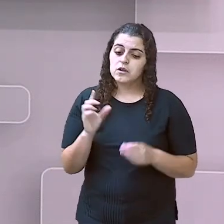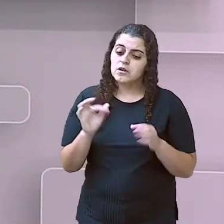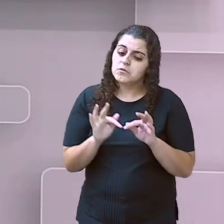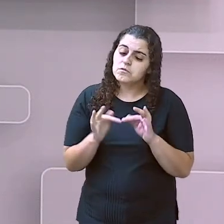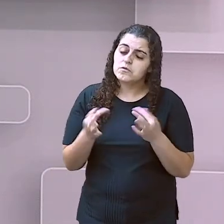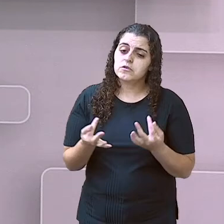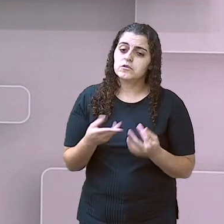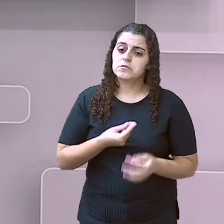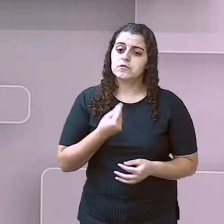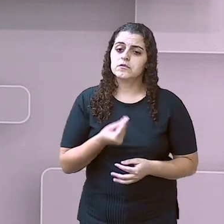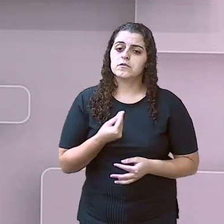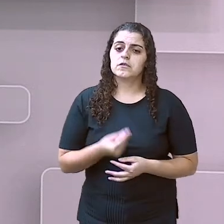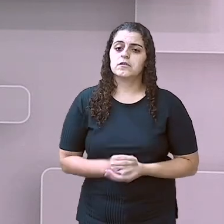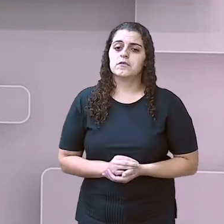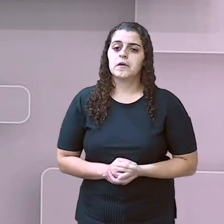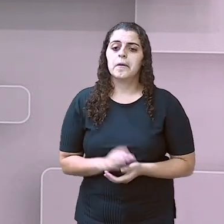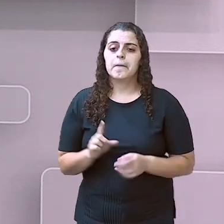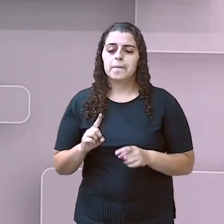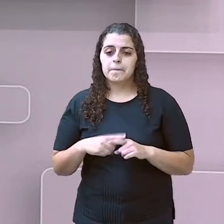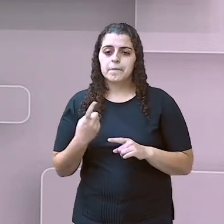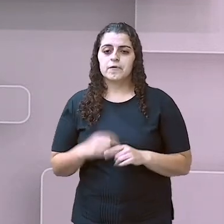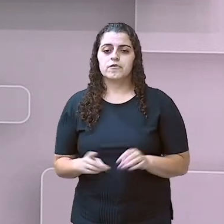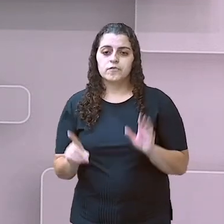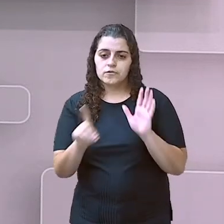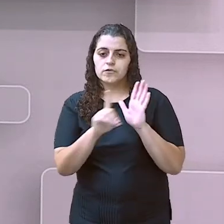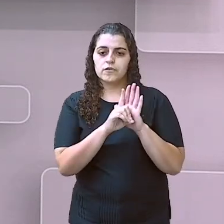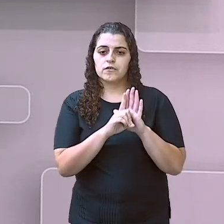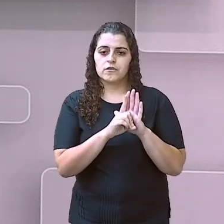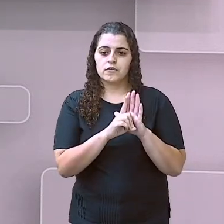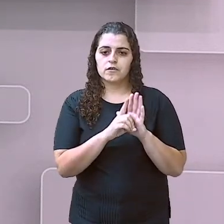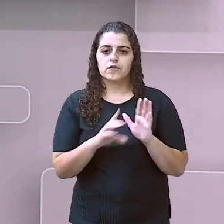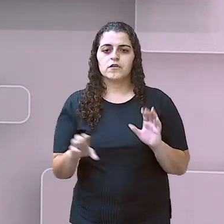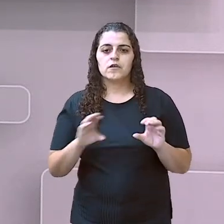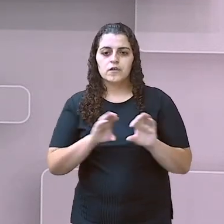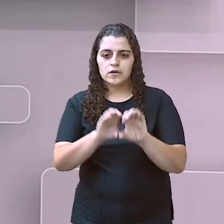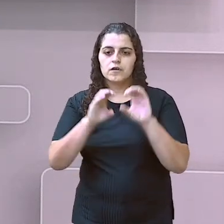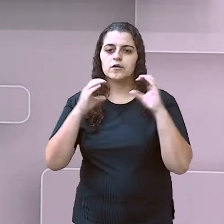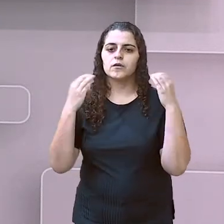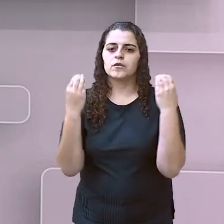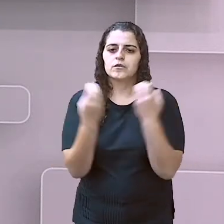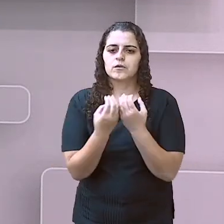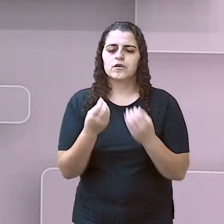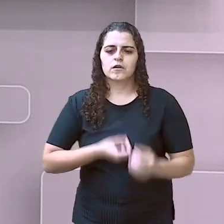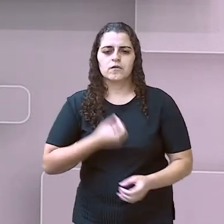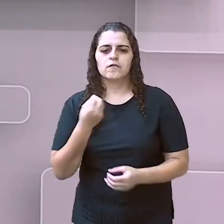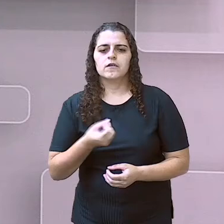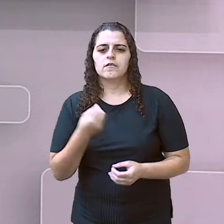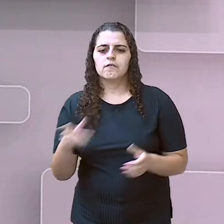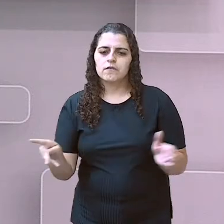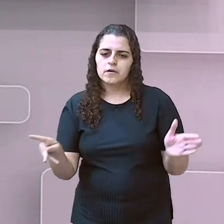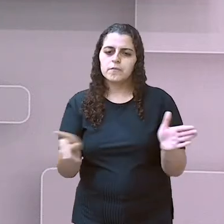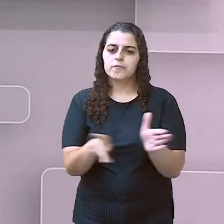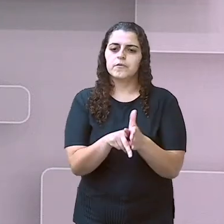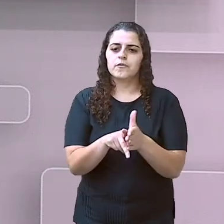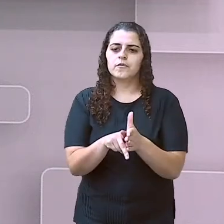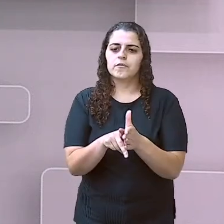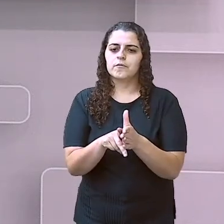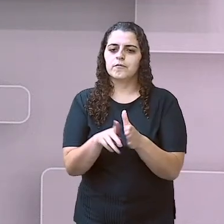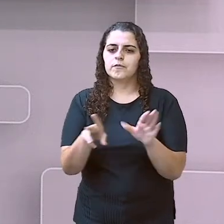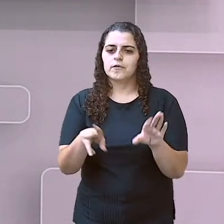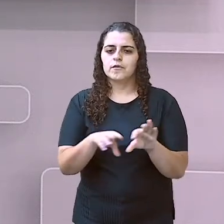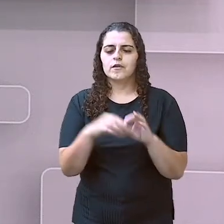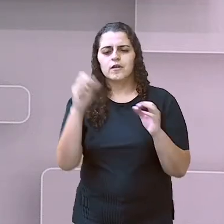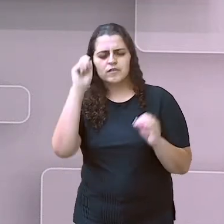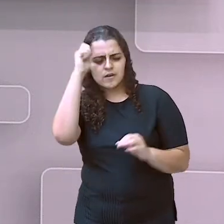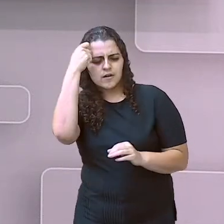humilde. Mas eles tinham o direito de ter a cultura deles, de viver, o modo deles de viver. Lá